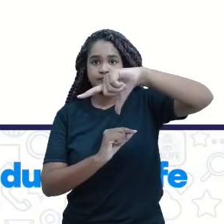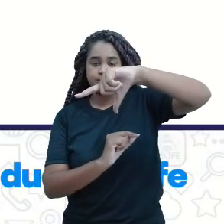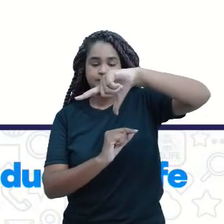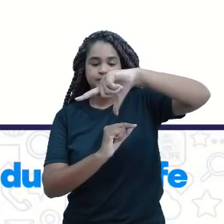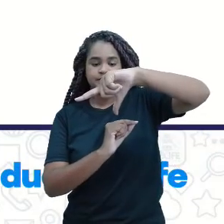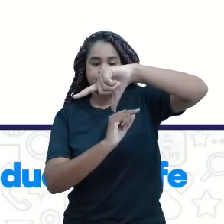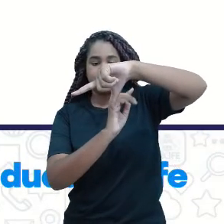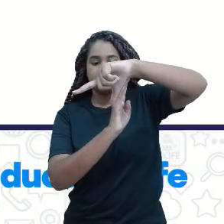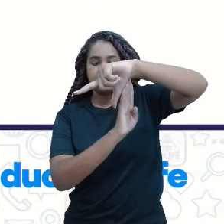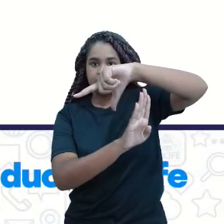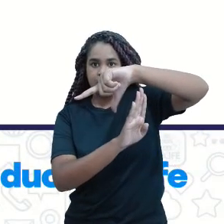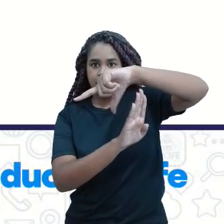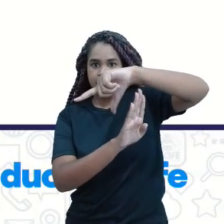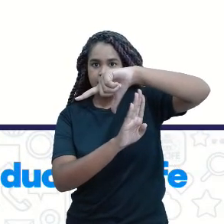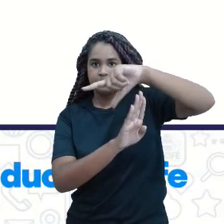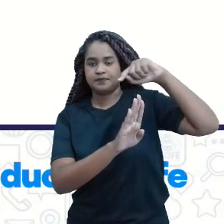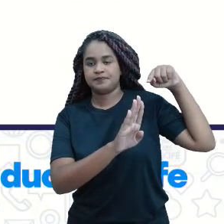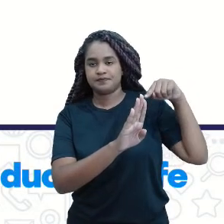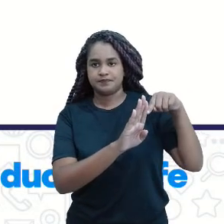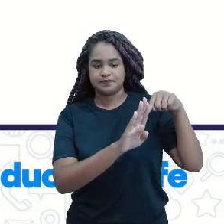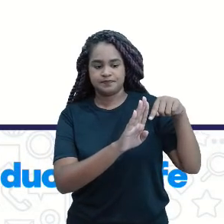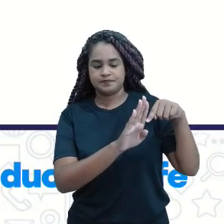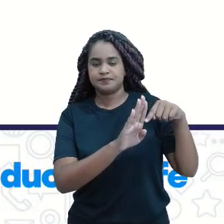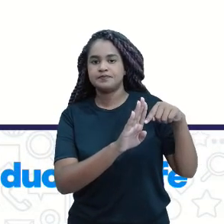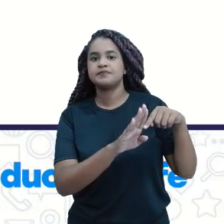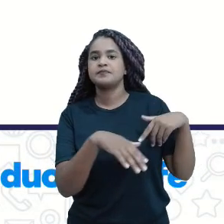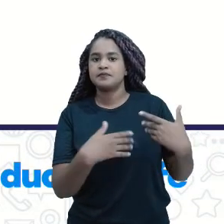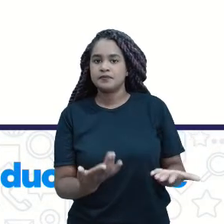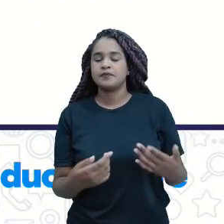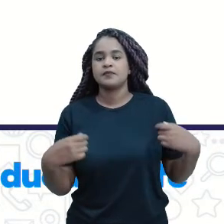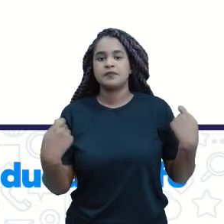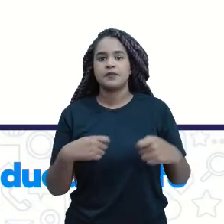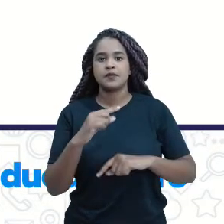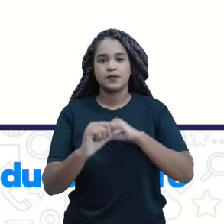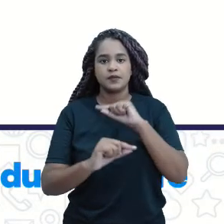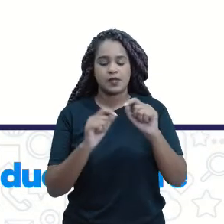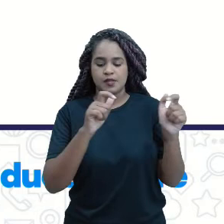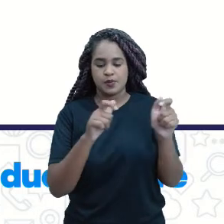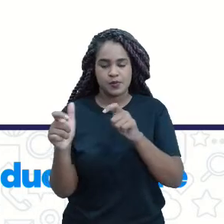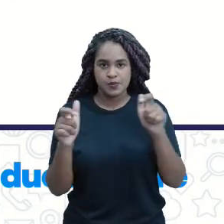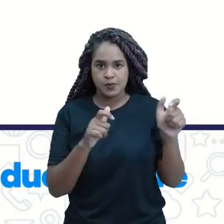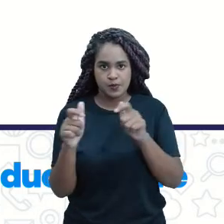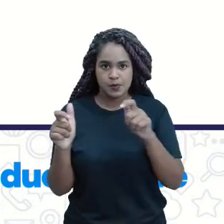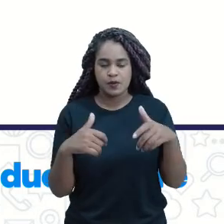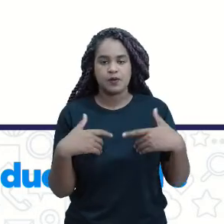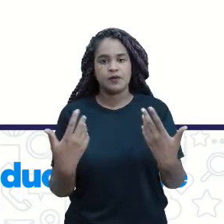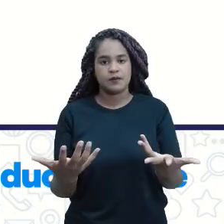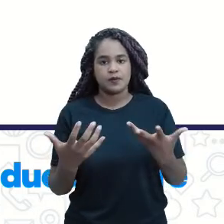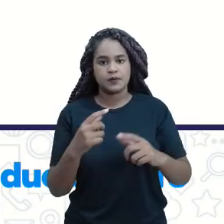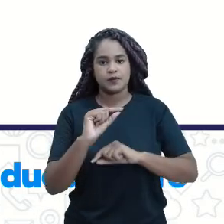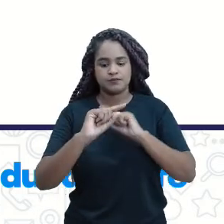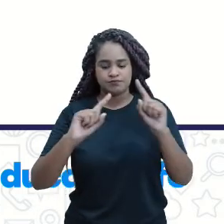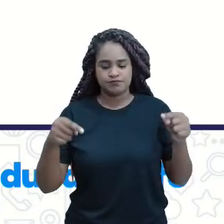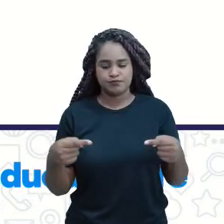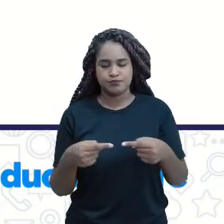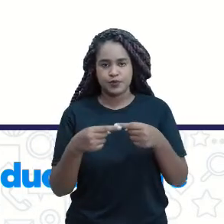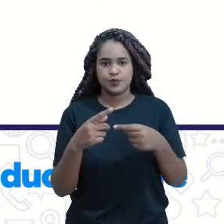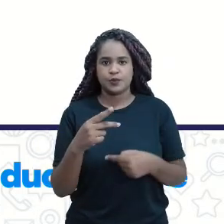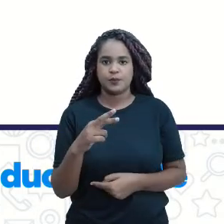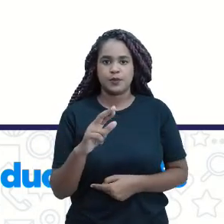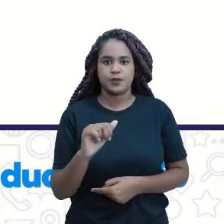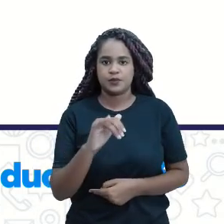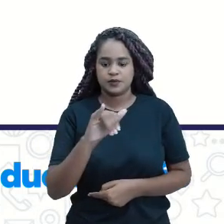Então, percebe agora que é mais uma questão de posição. Eu quero identificar a projeção daquele cateto, então a gente vai